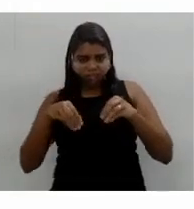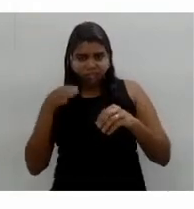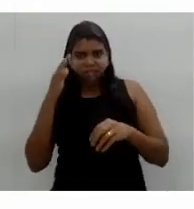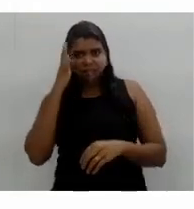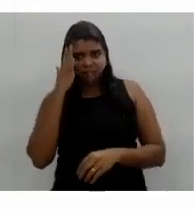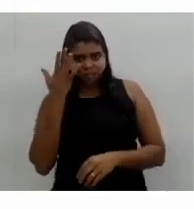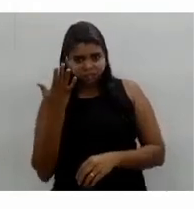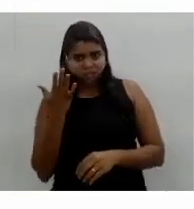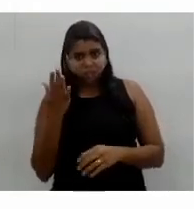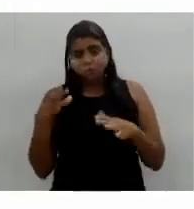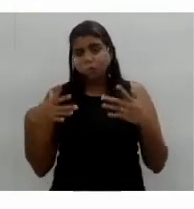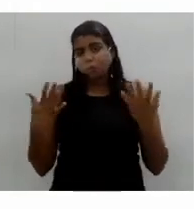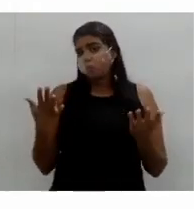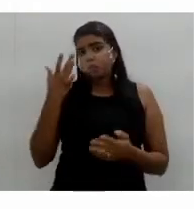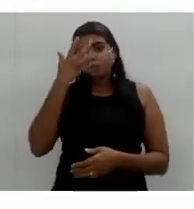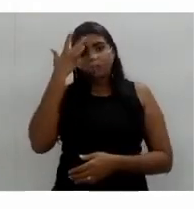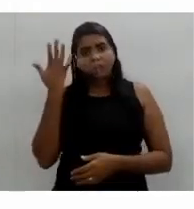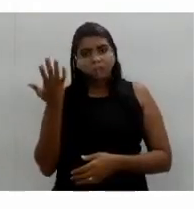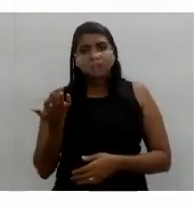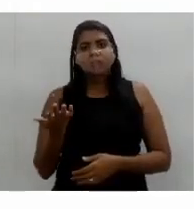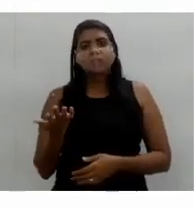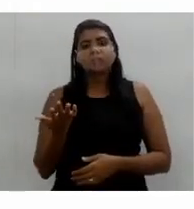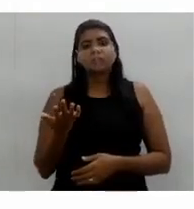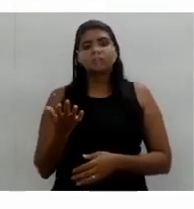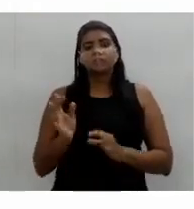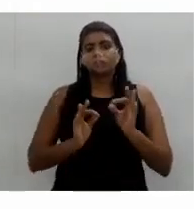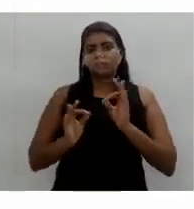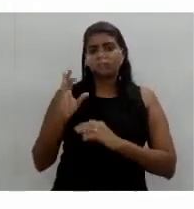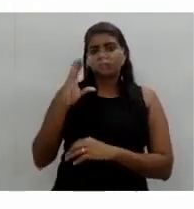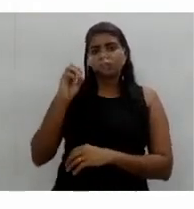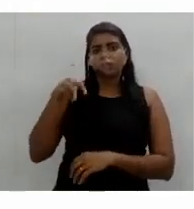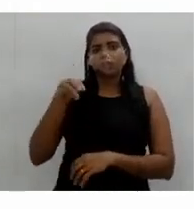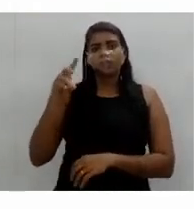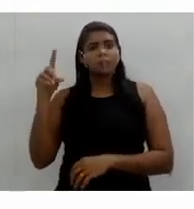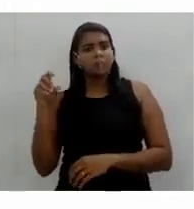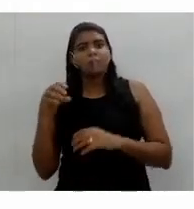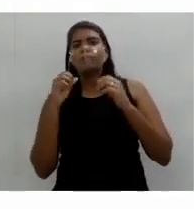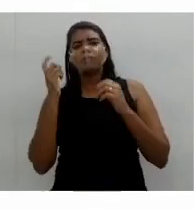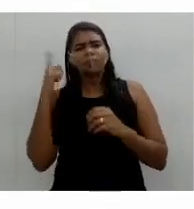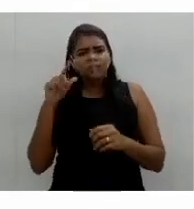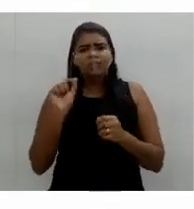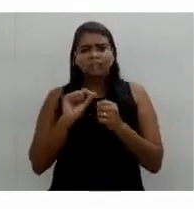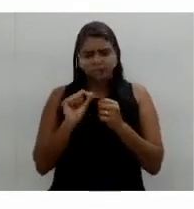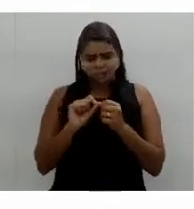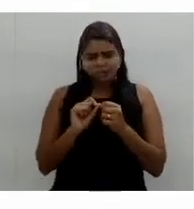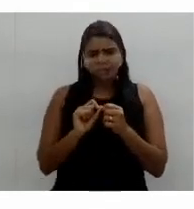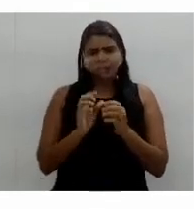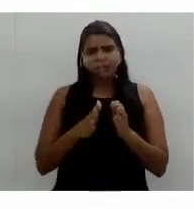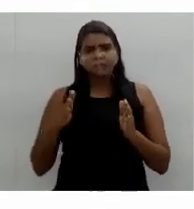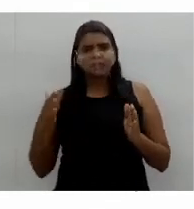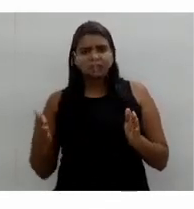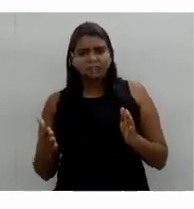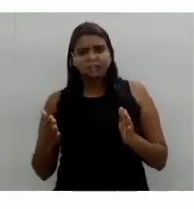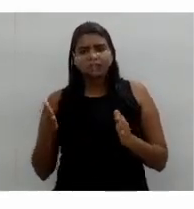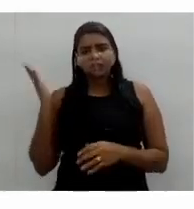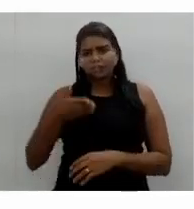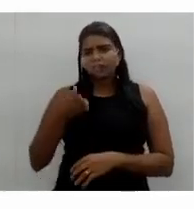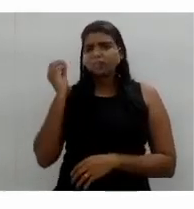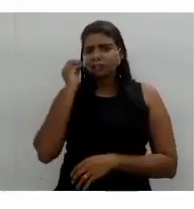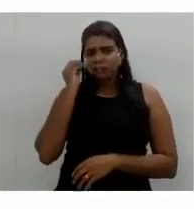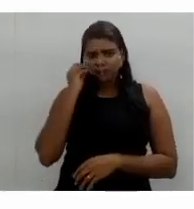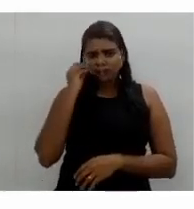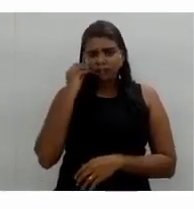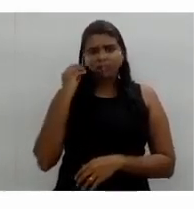Então, qualquer pessoa de uma base de comando consegue fazer esse procedimento. Então, isso aí é uma prova da ida do homem